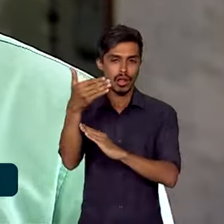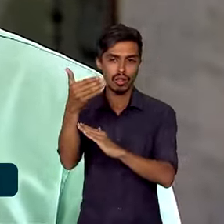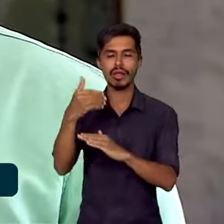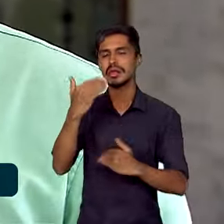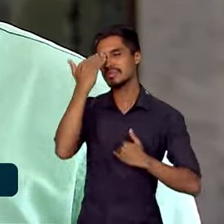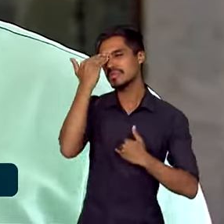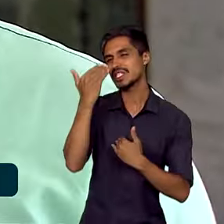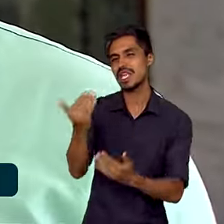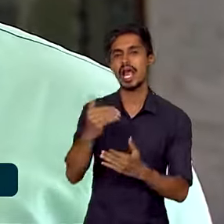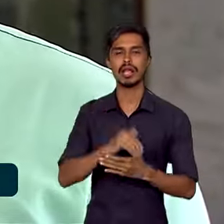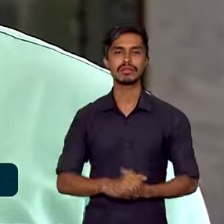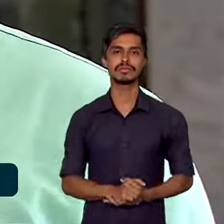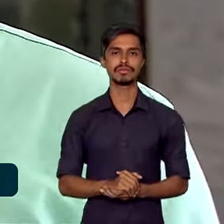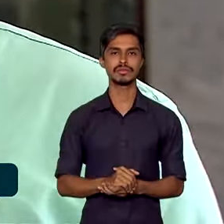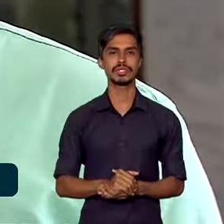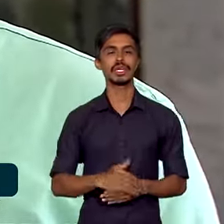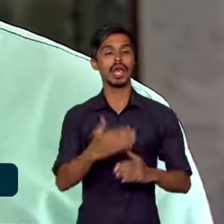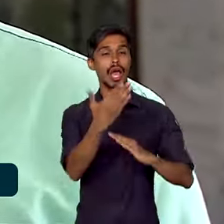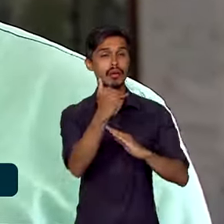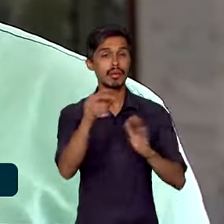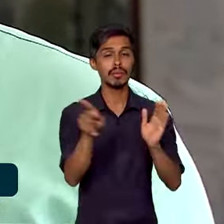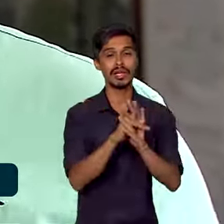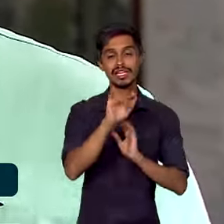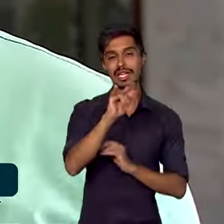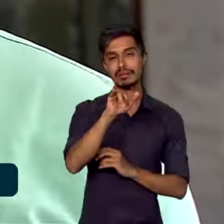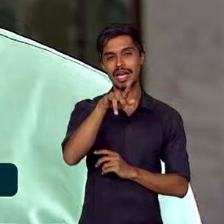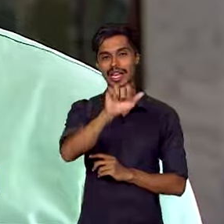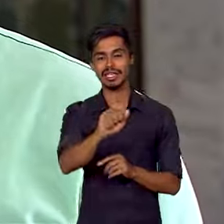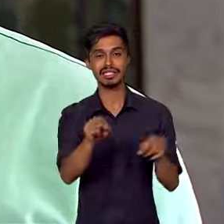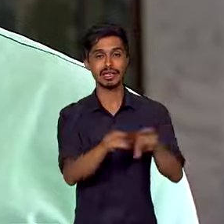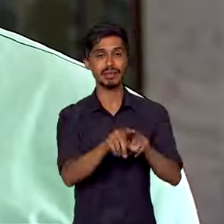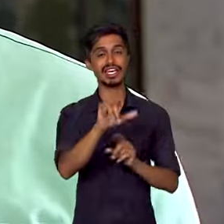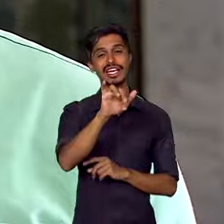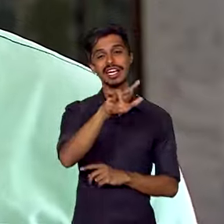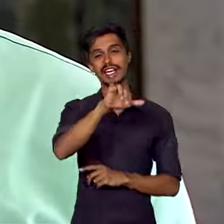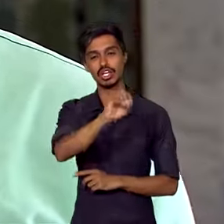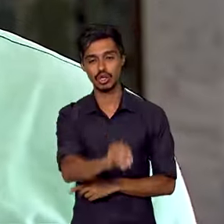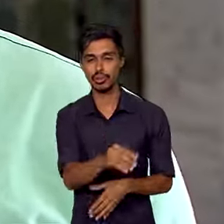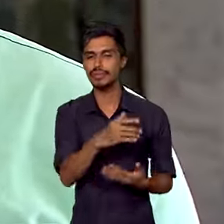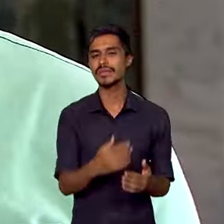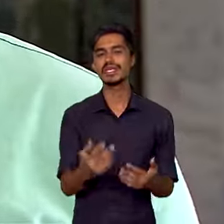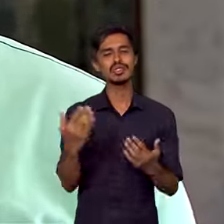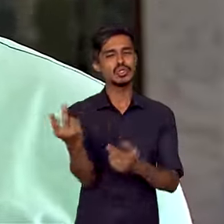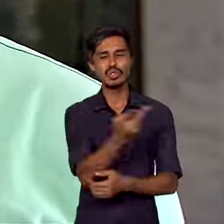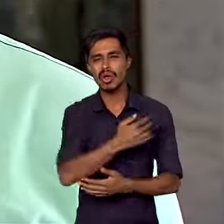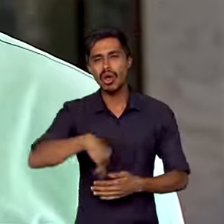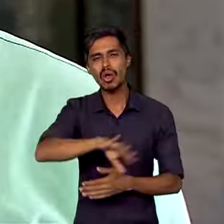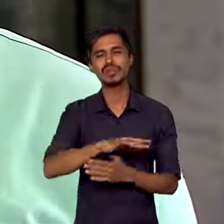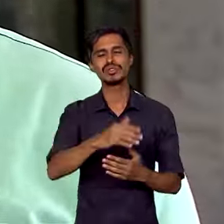muito embaixada de Ramallah, de Cairo. Ele ajuda muito, muito, muito gente em faixa de Gaza.